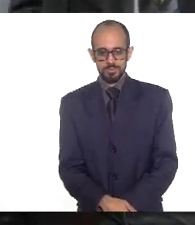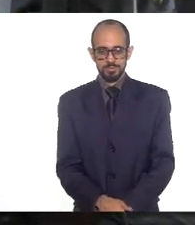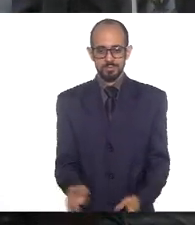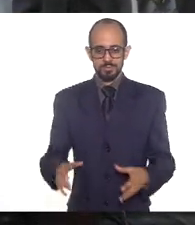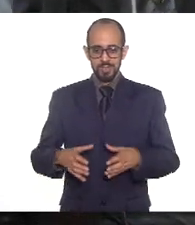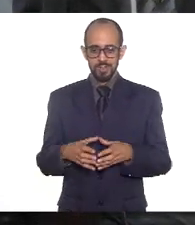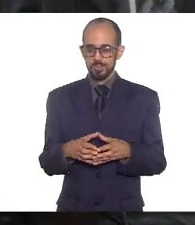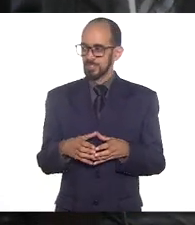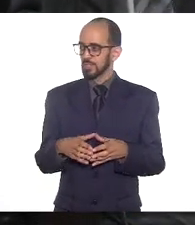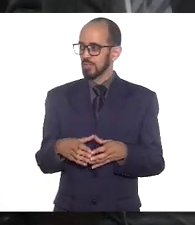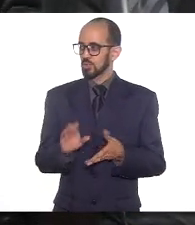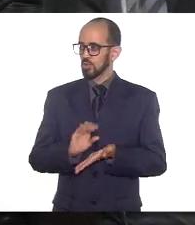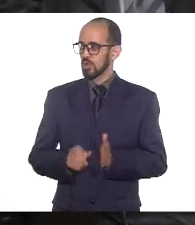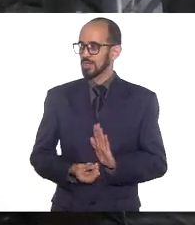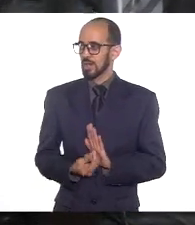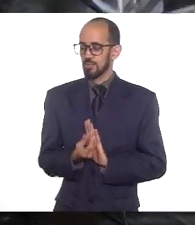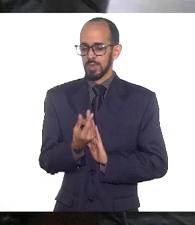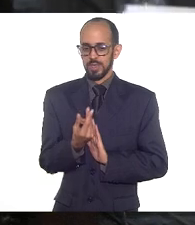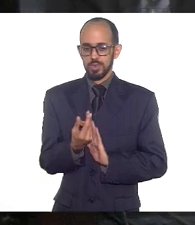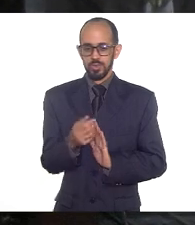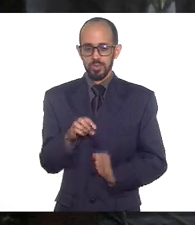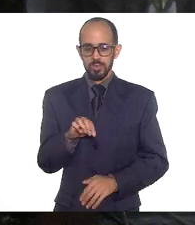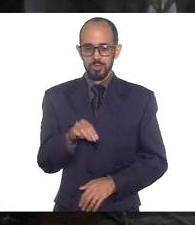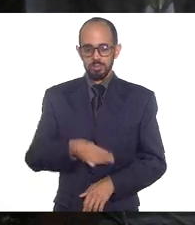de orçamento Deputado Márcio Pacheco